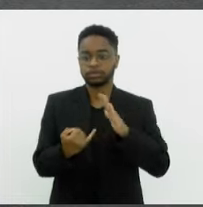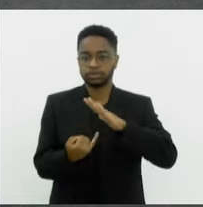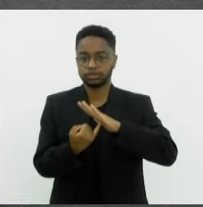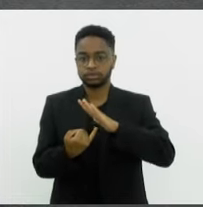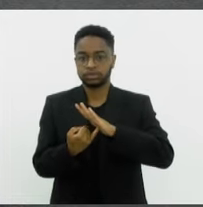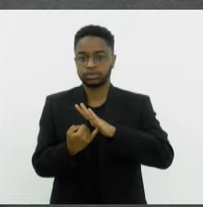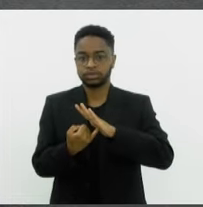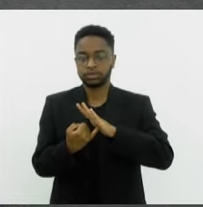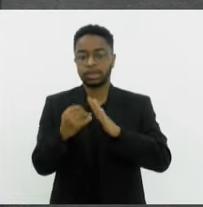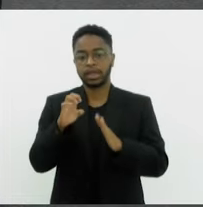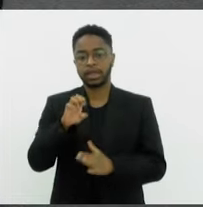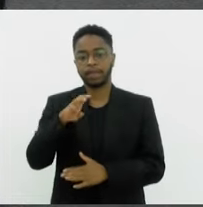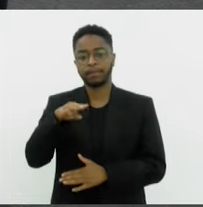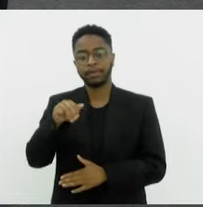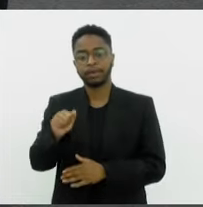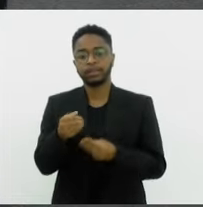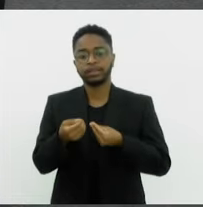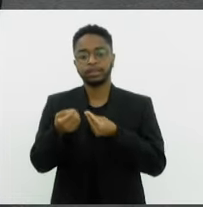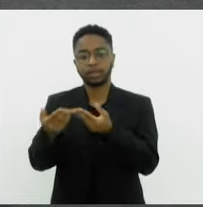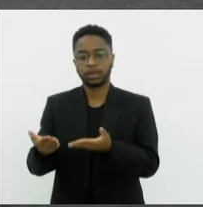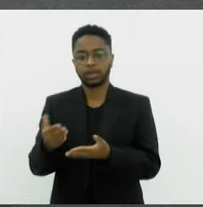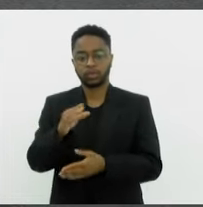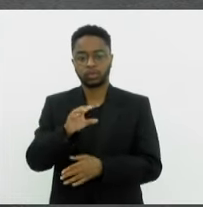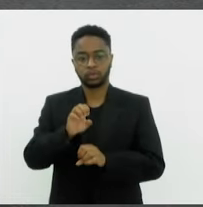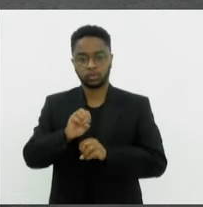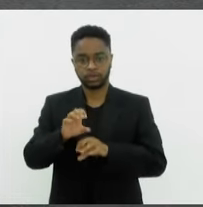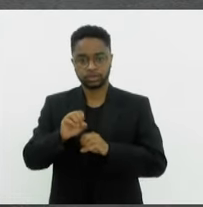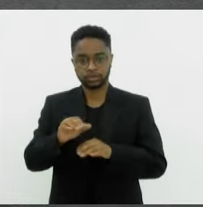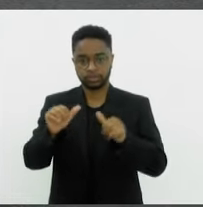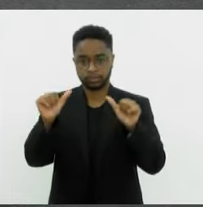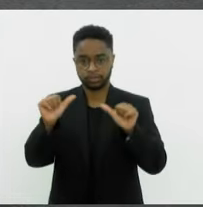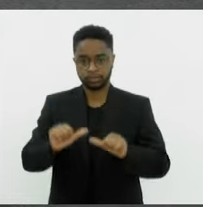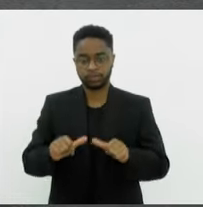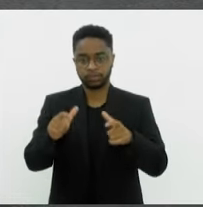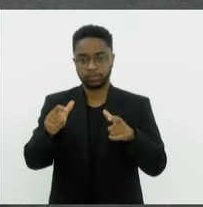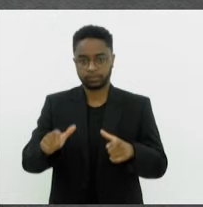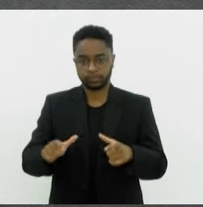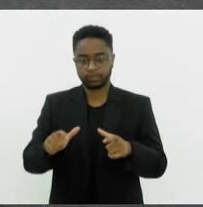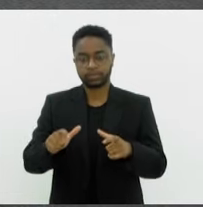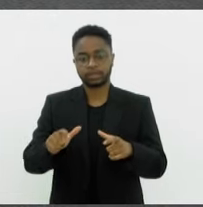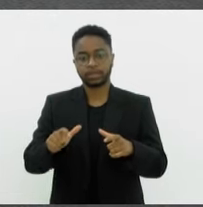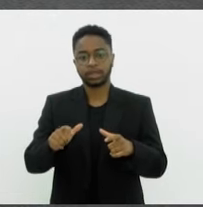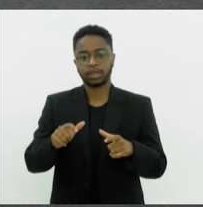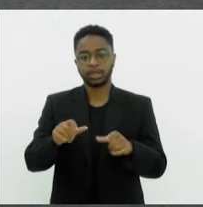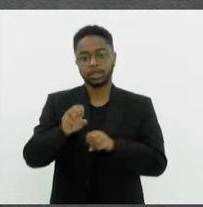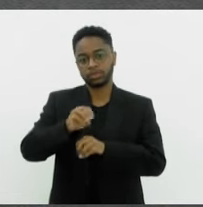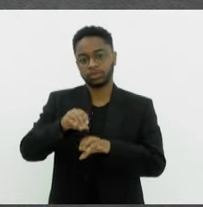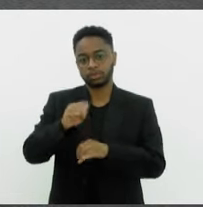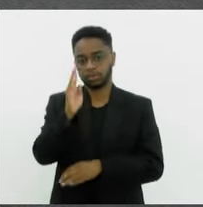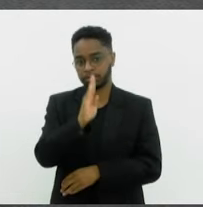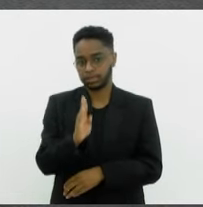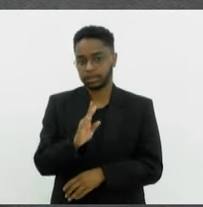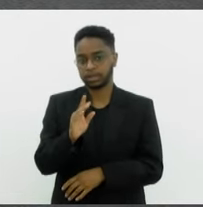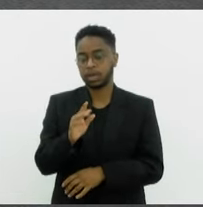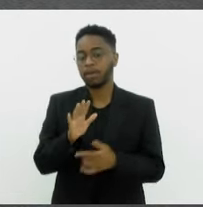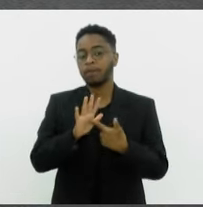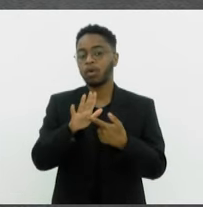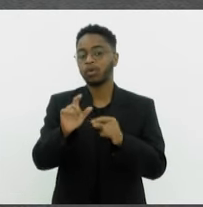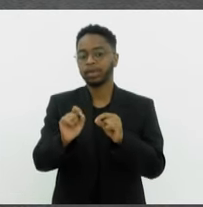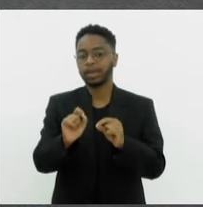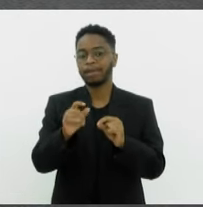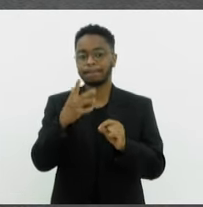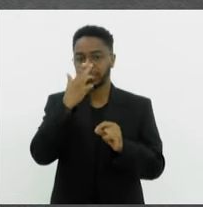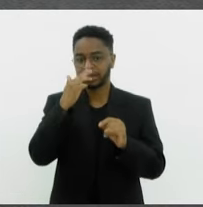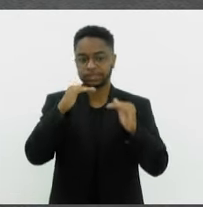mão dos piores setores privados da educação brasileira, é simplesmente criar uma perspectiva de castas entre os profissionais